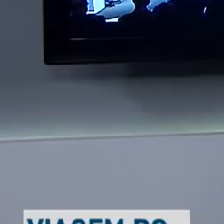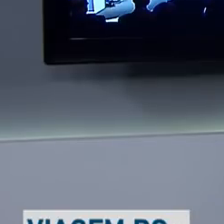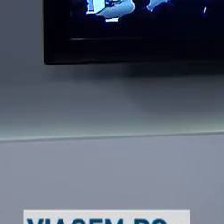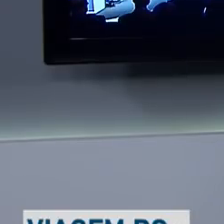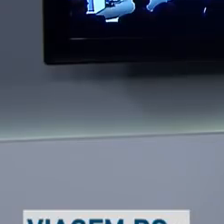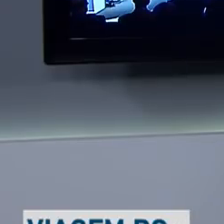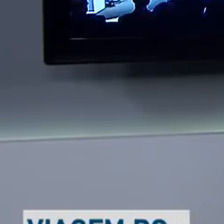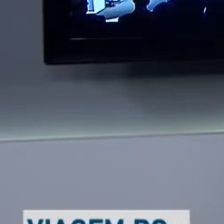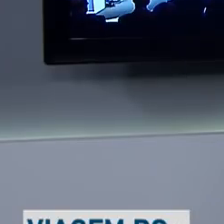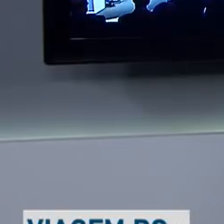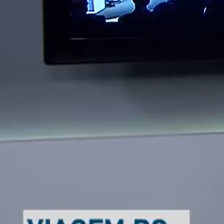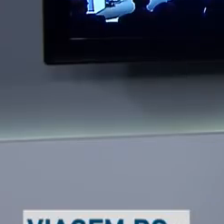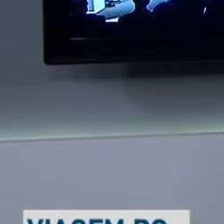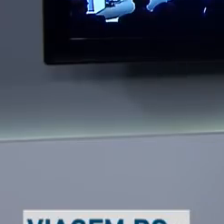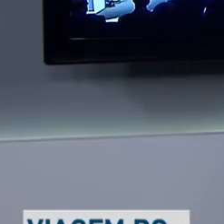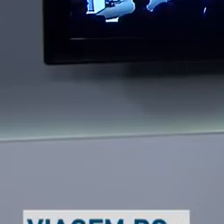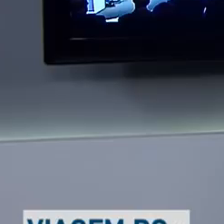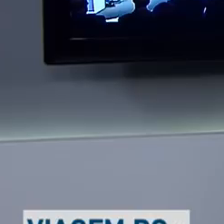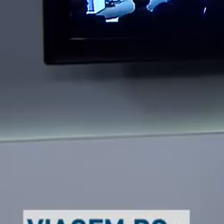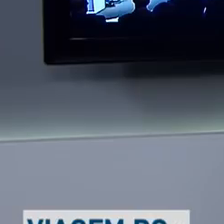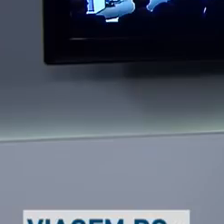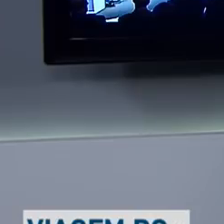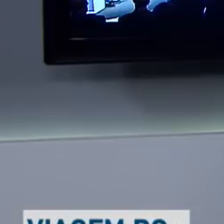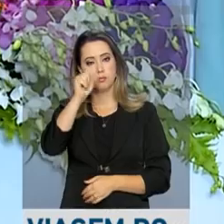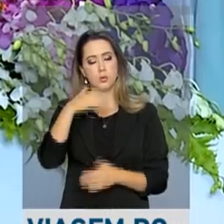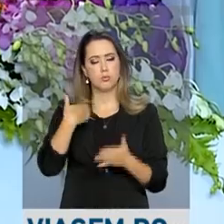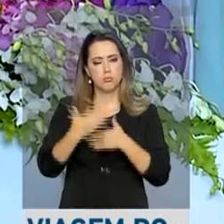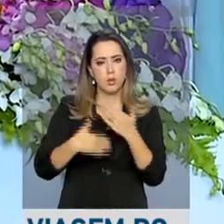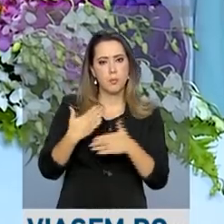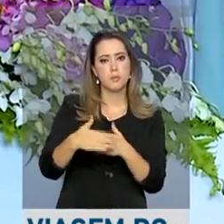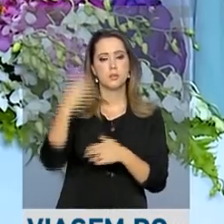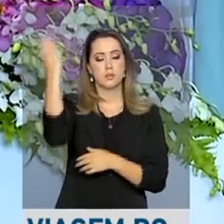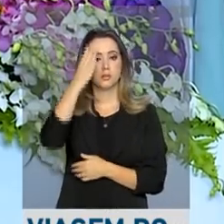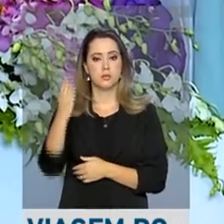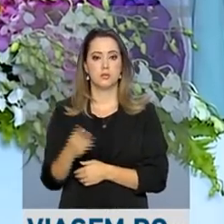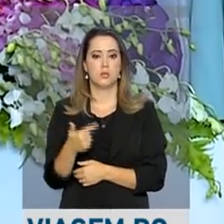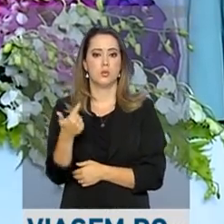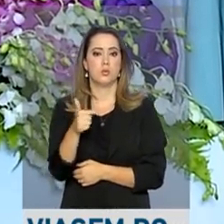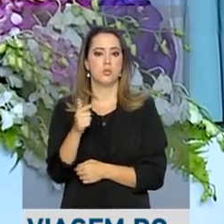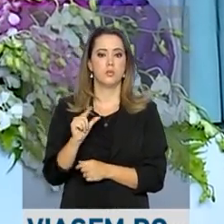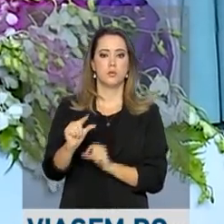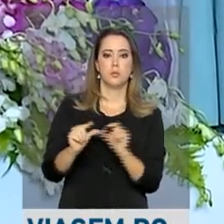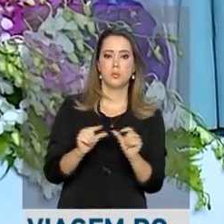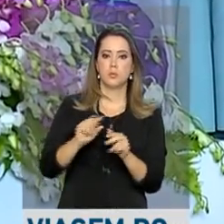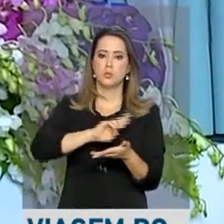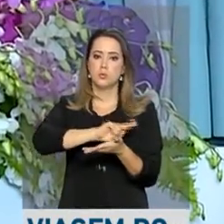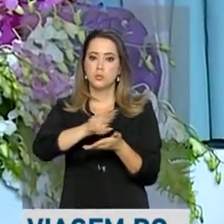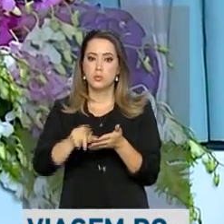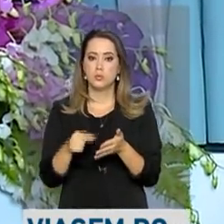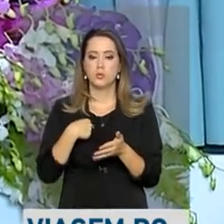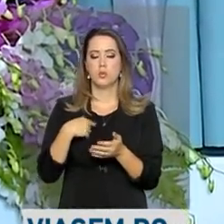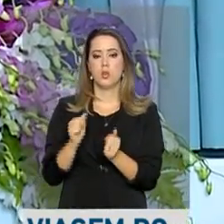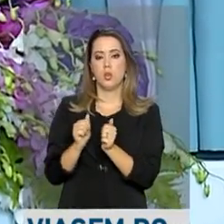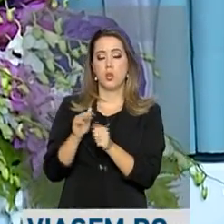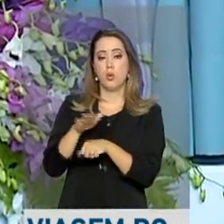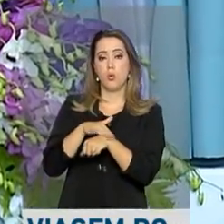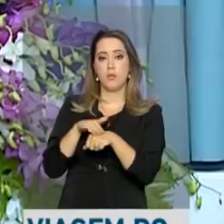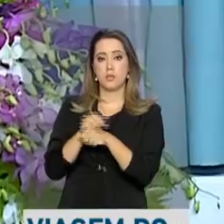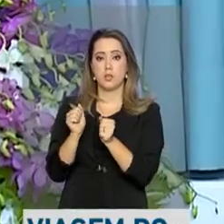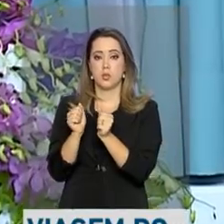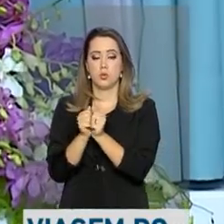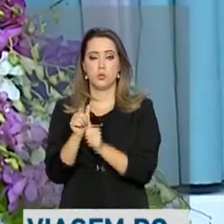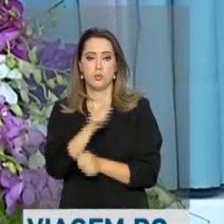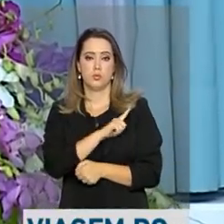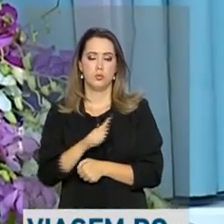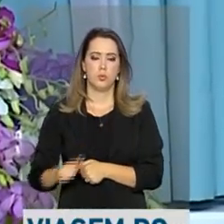Econômico Mundial em Davos, na Suíça. Veja como foi. Não foram poucas as vezes que eu falei com o governador do estado